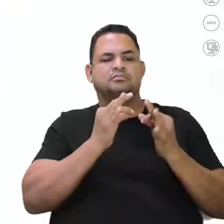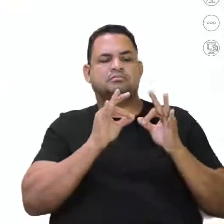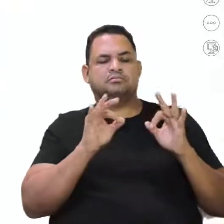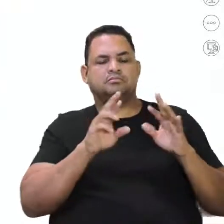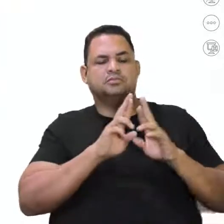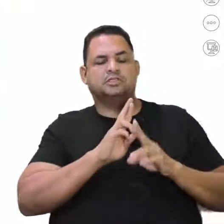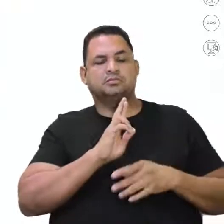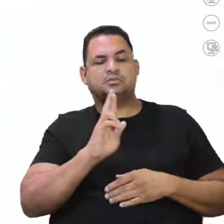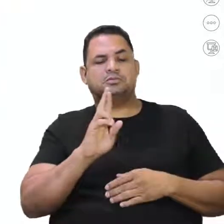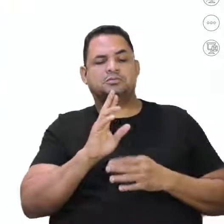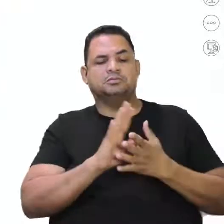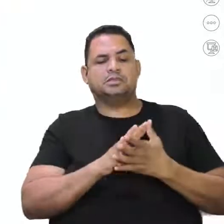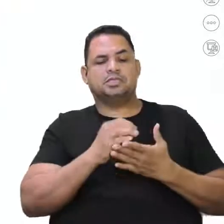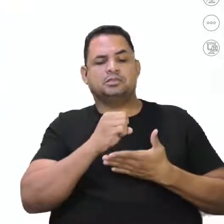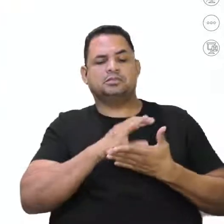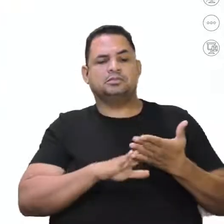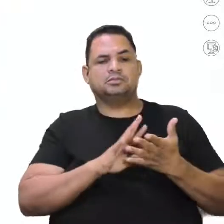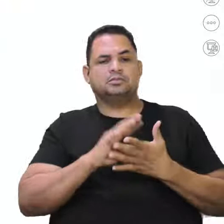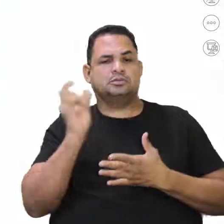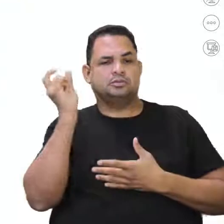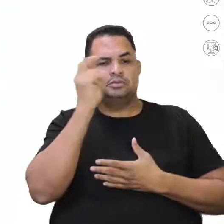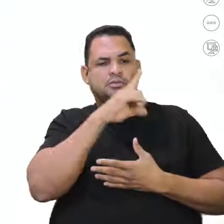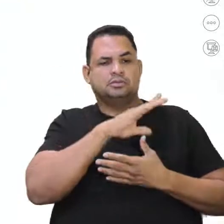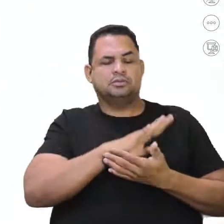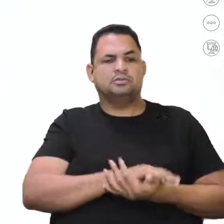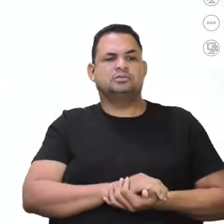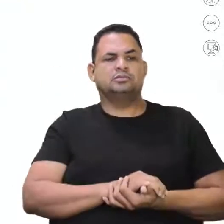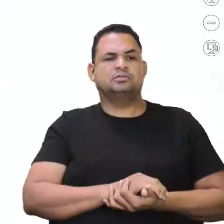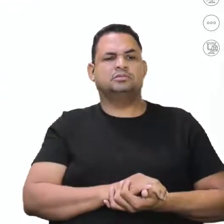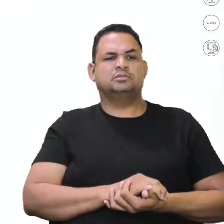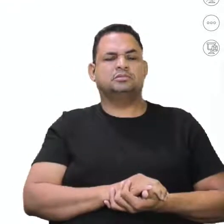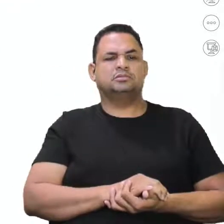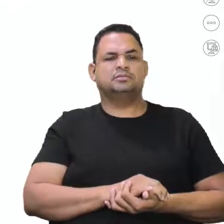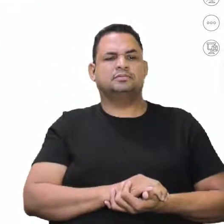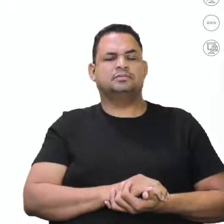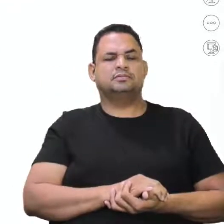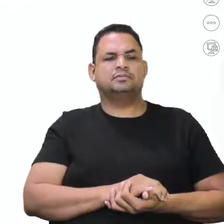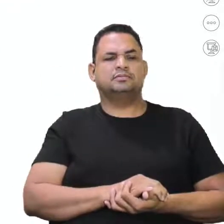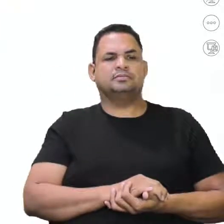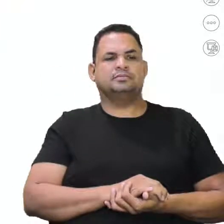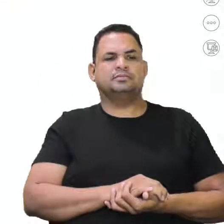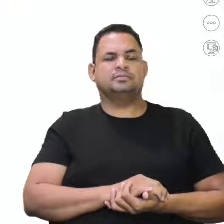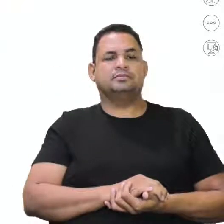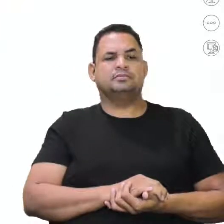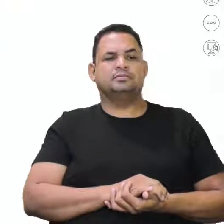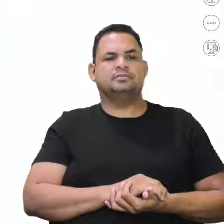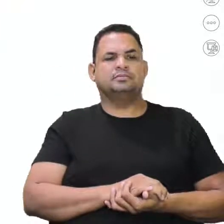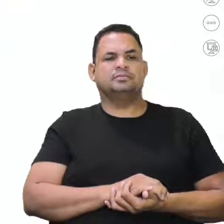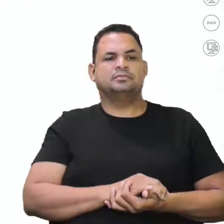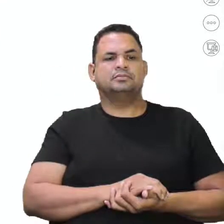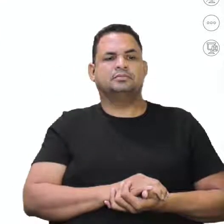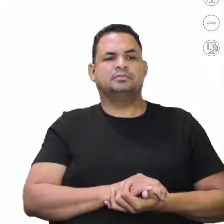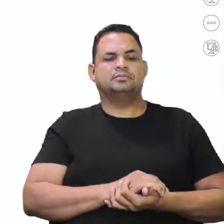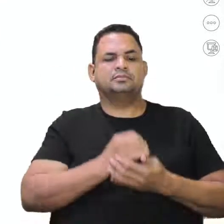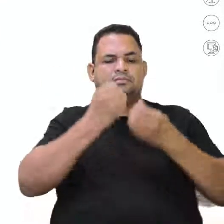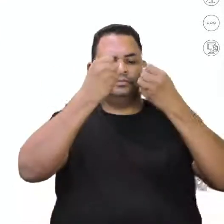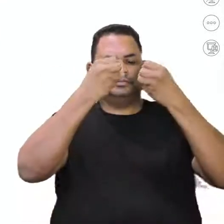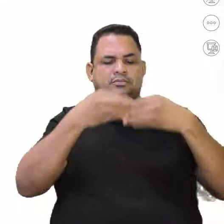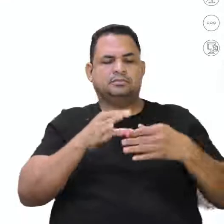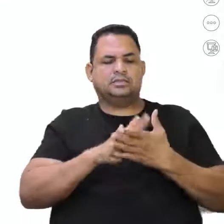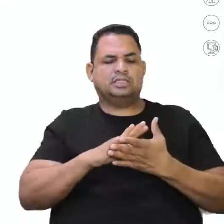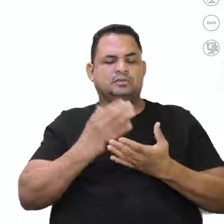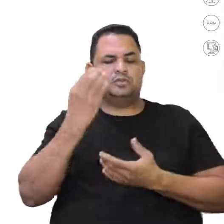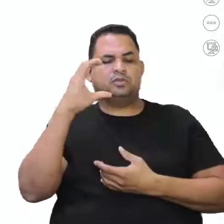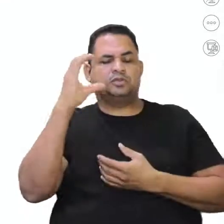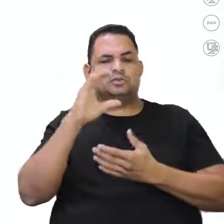para questões difíceis. Scientific explanations for natural phenomena, ou seja, explicações